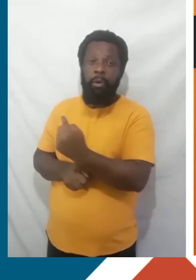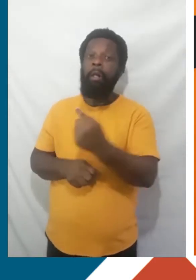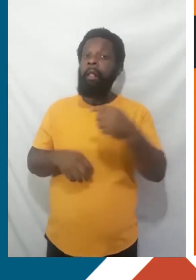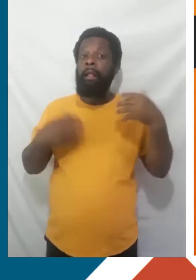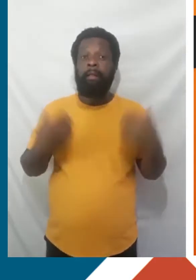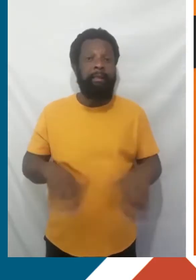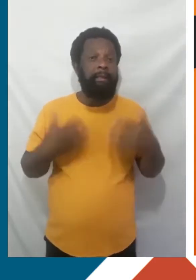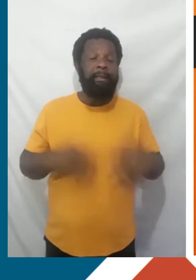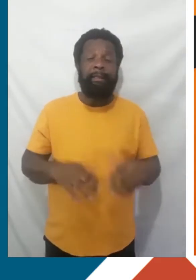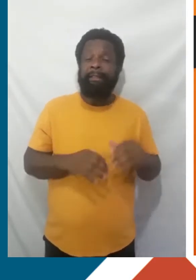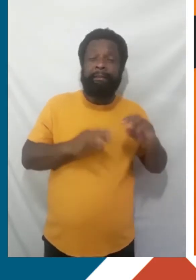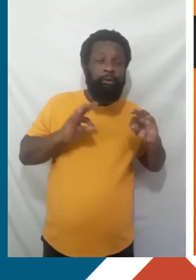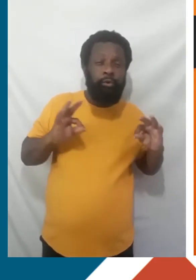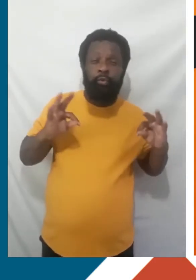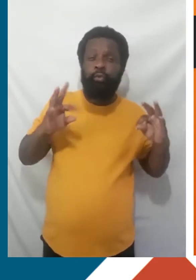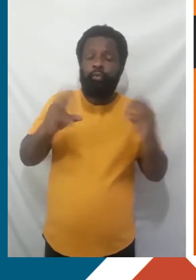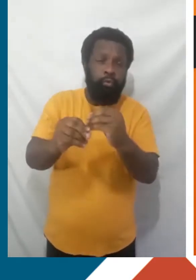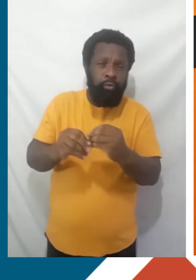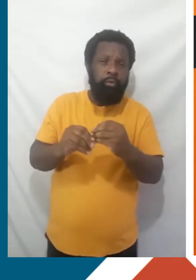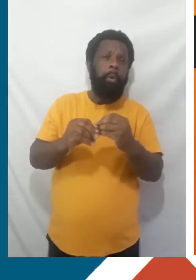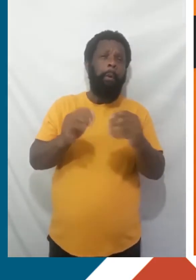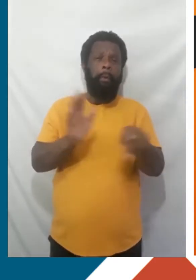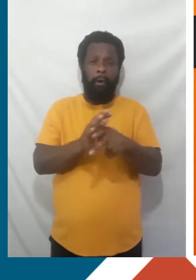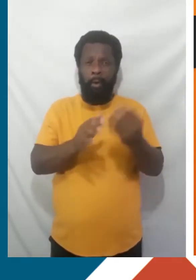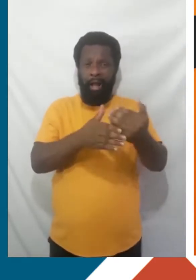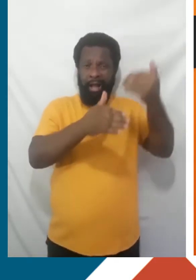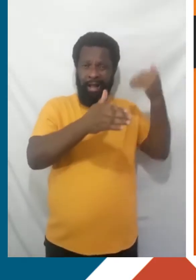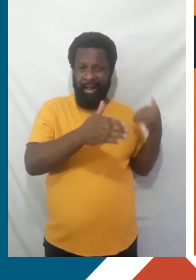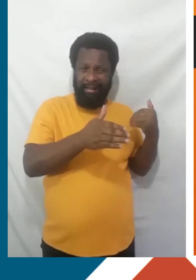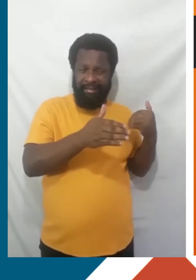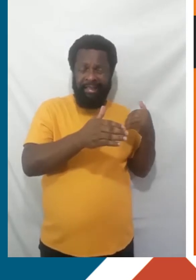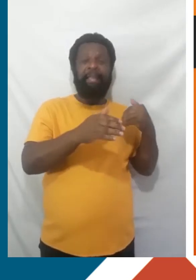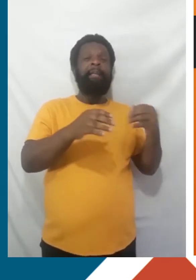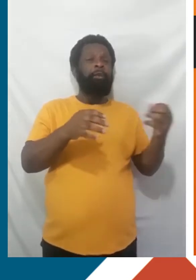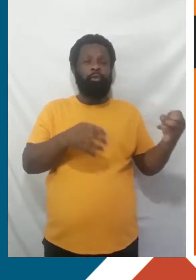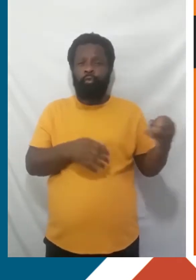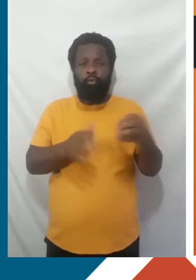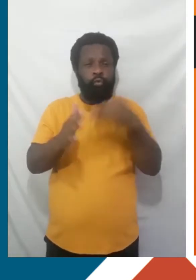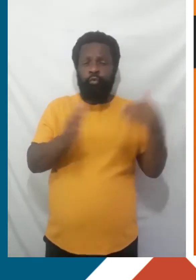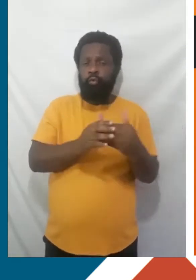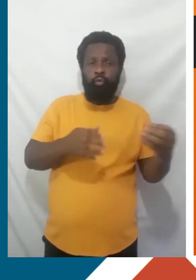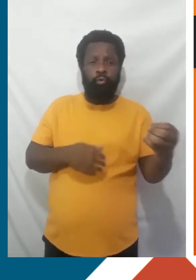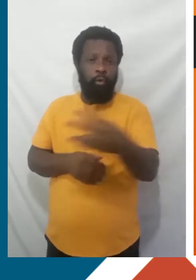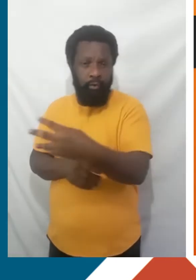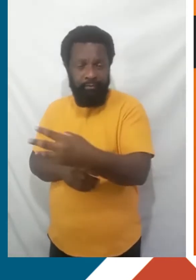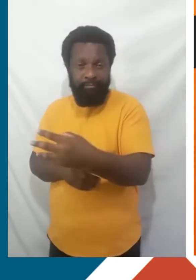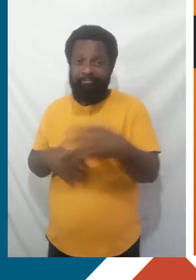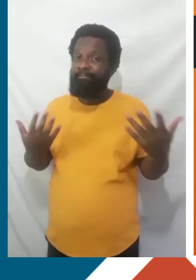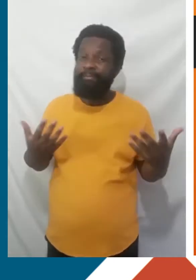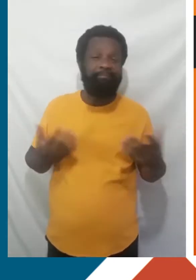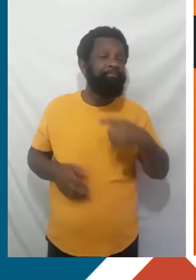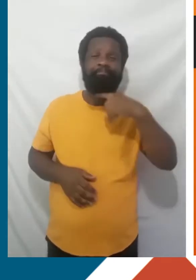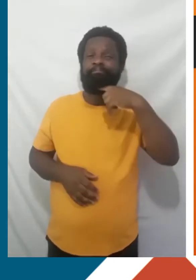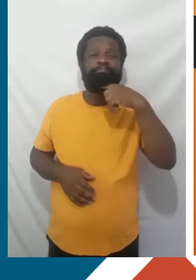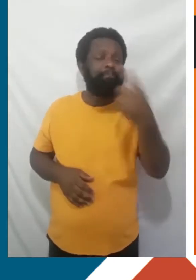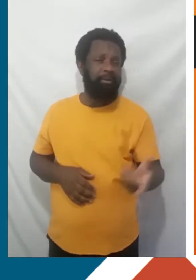seria necessário imprimir todas as placas do sistema anterior, todas as placas do sistema atual.